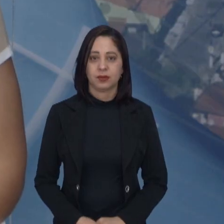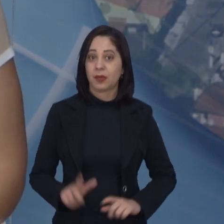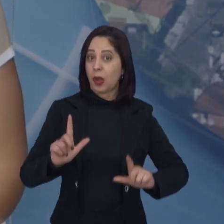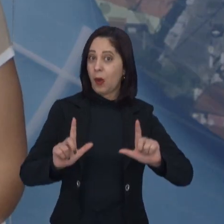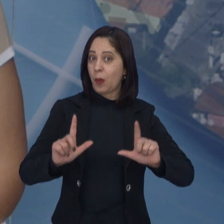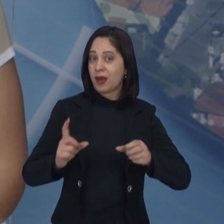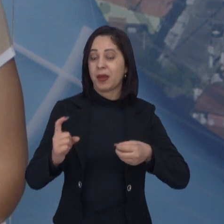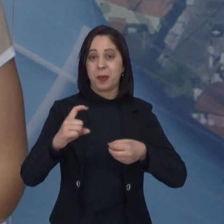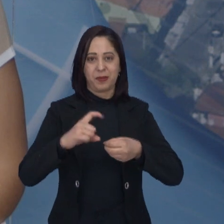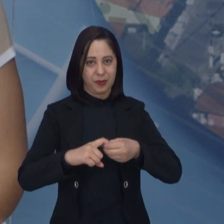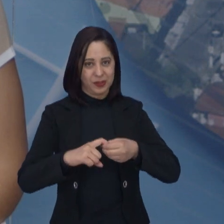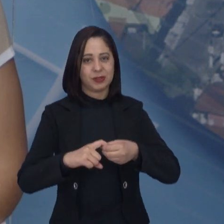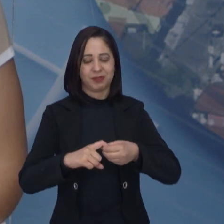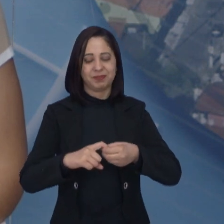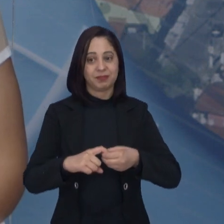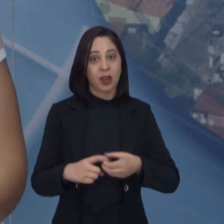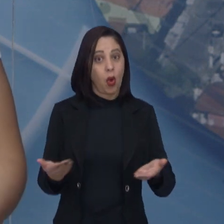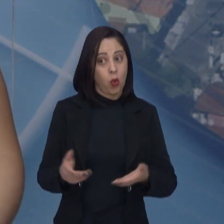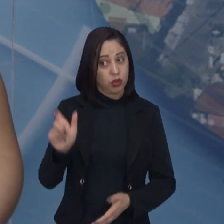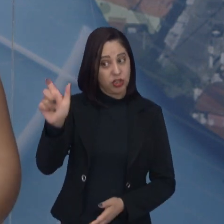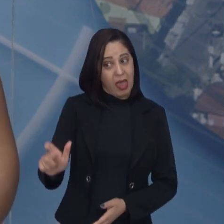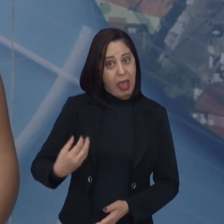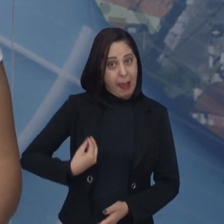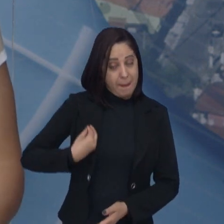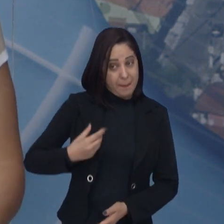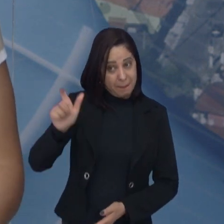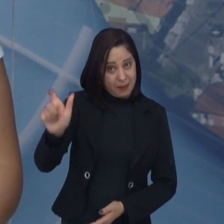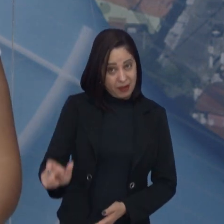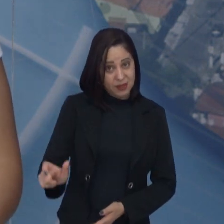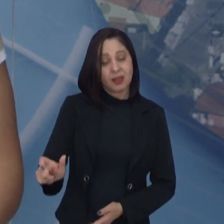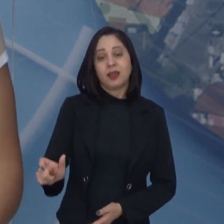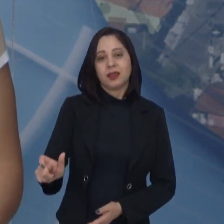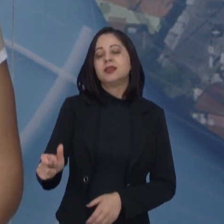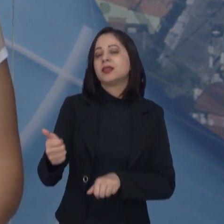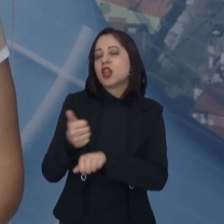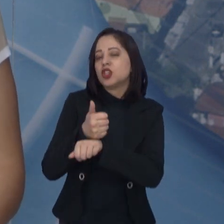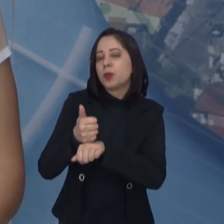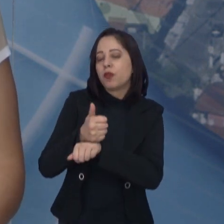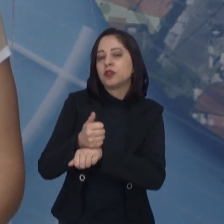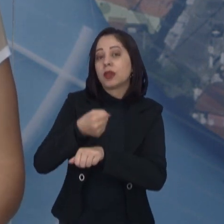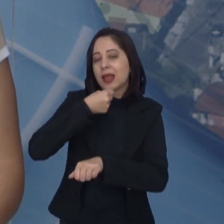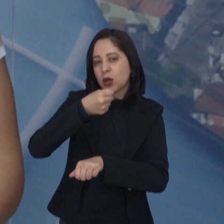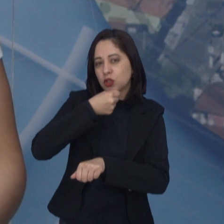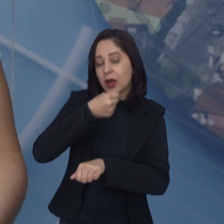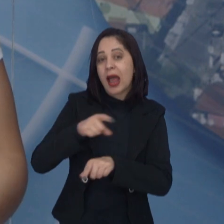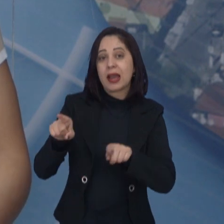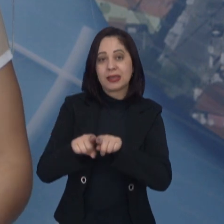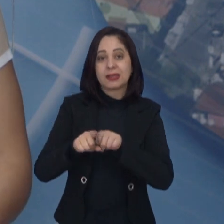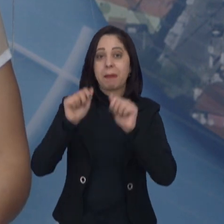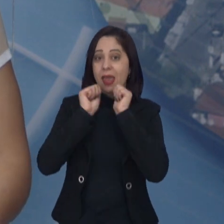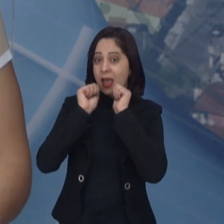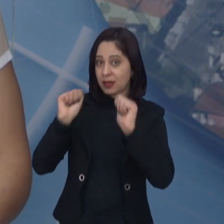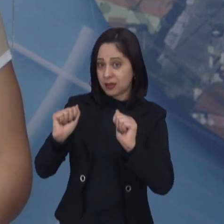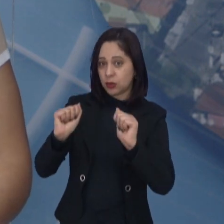Estamos de volta com Diálogos. Hoje eu recebo a jornalista e assessora de influencers, a Camila Neuli, de forma remota. A gente